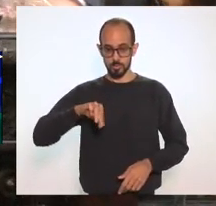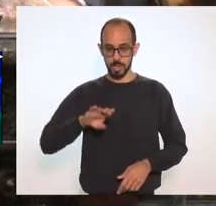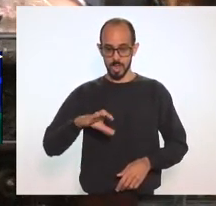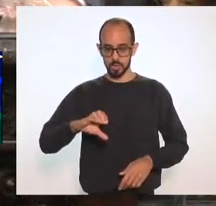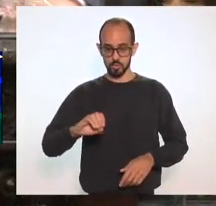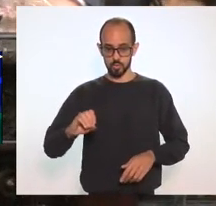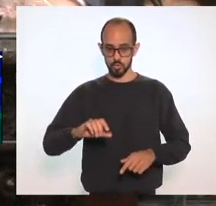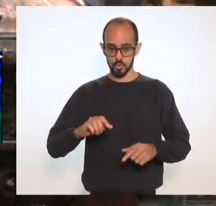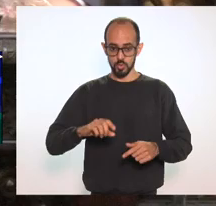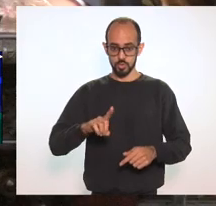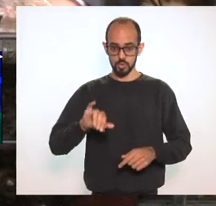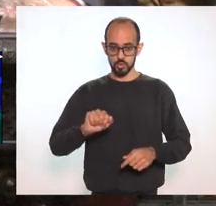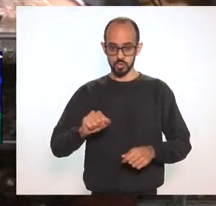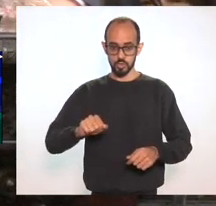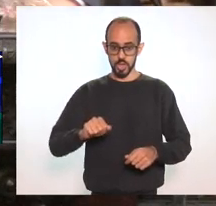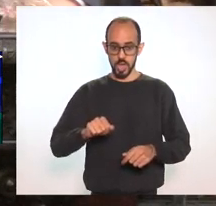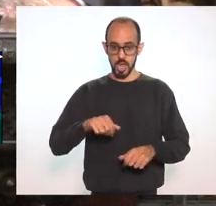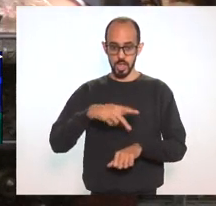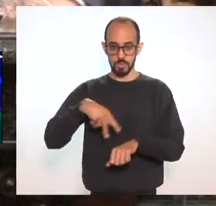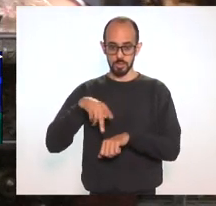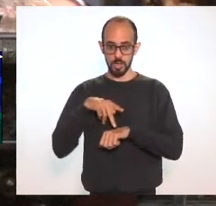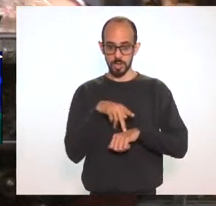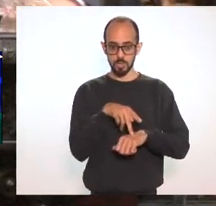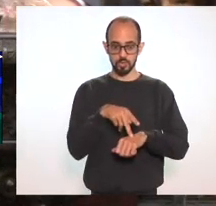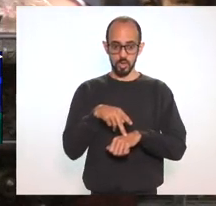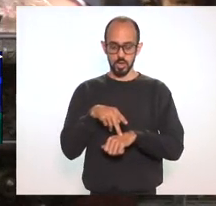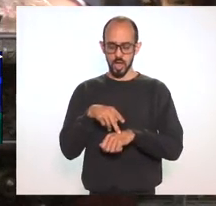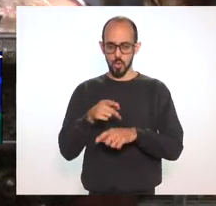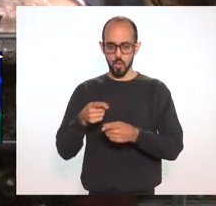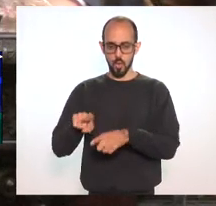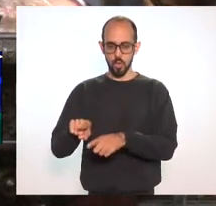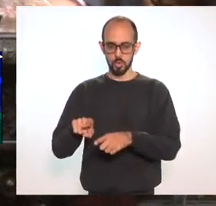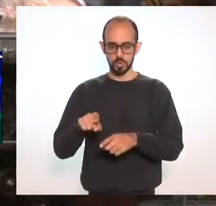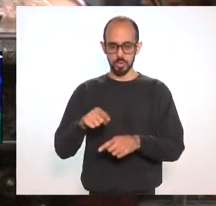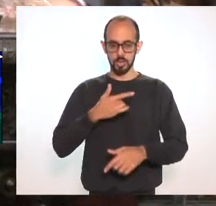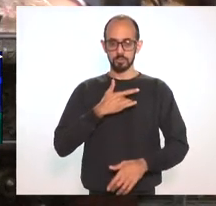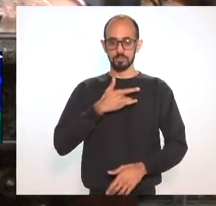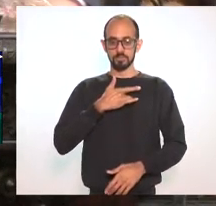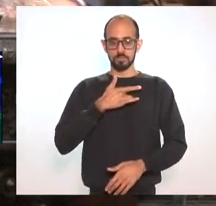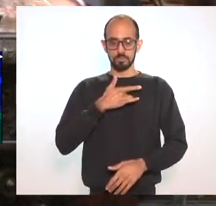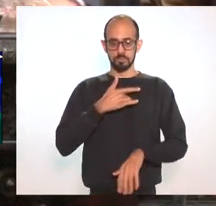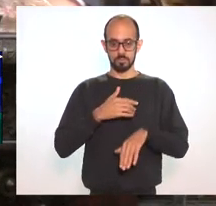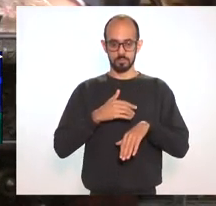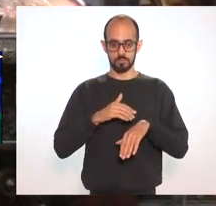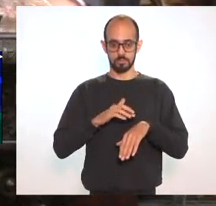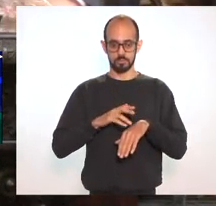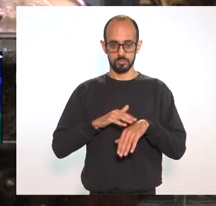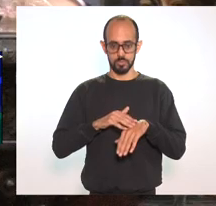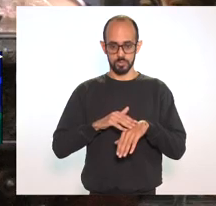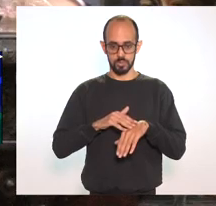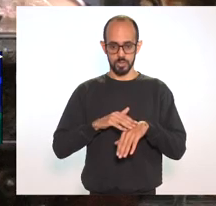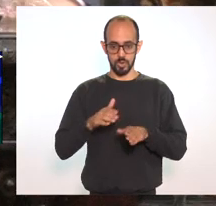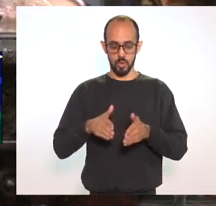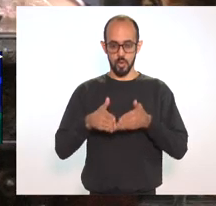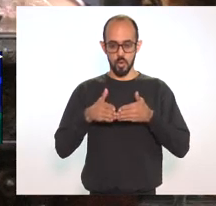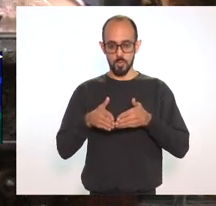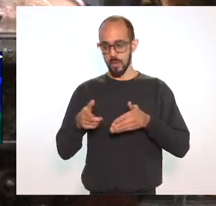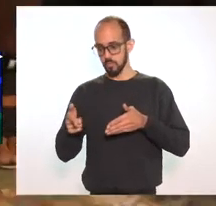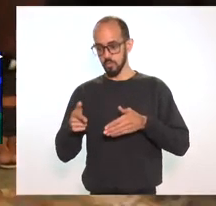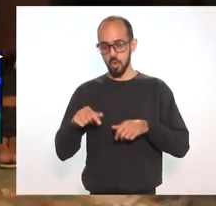Dia Internacional de Combate à Tuberculose. A presidência convida a deputada Marta Rocha a fazer a leitura da ata da sessão